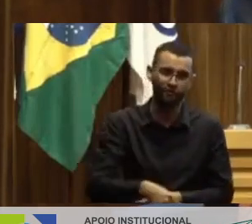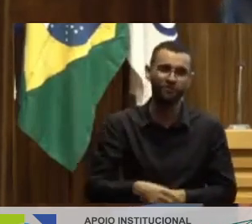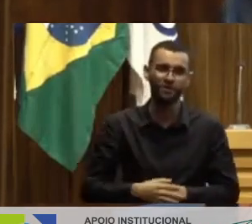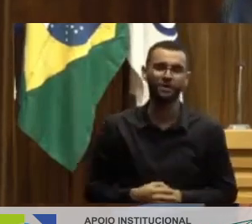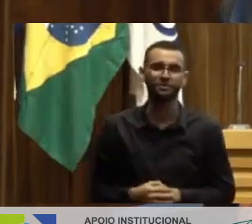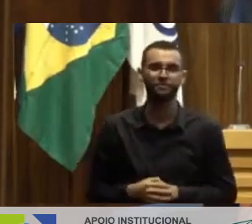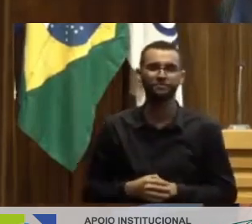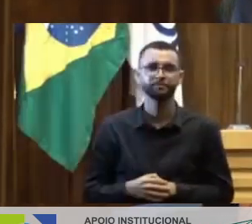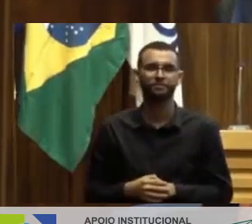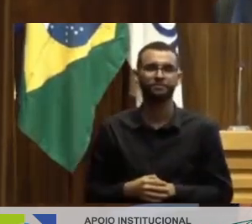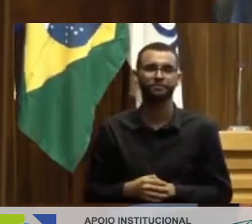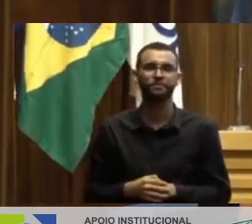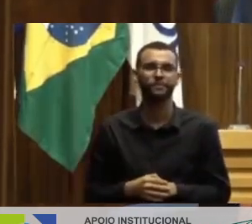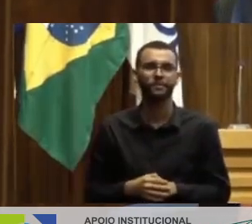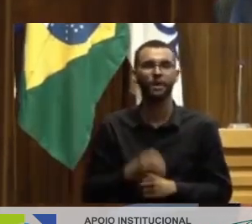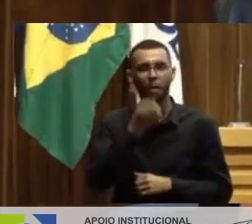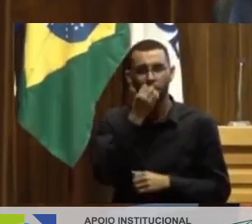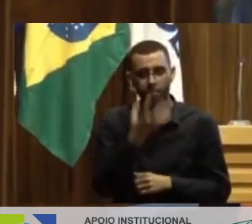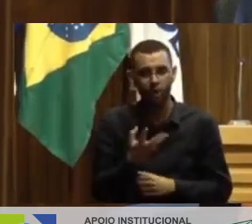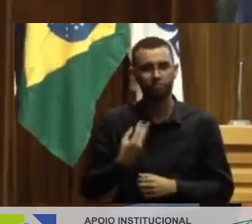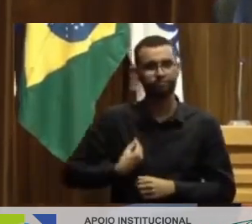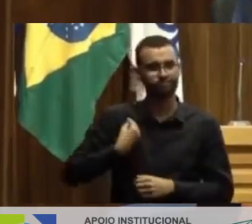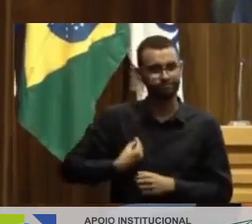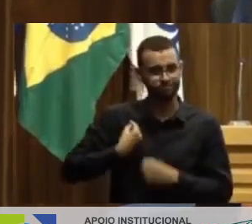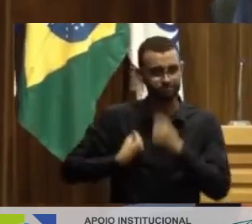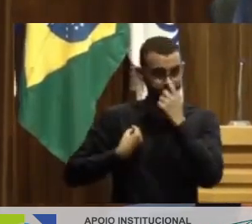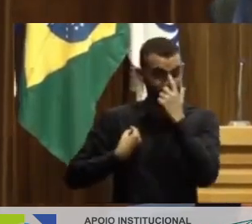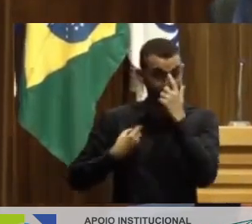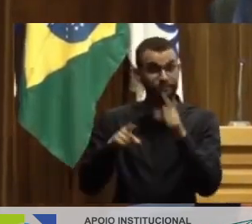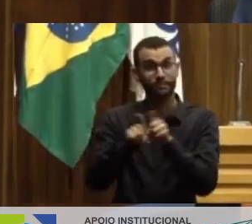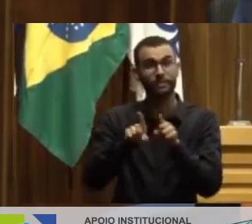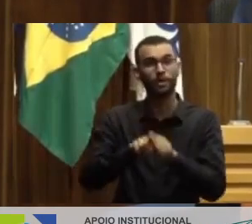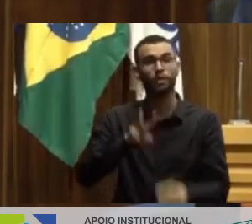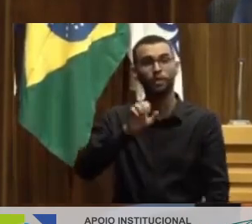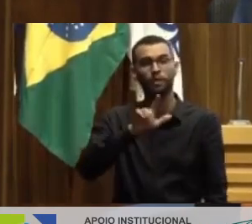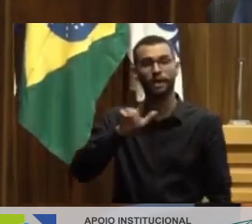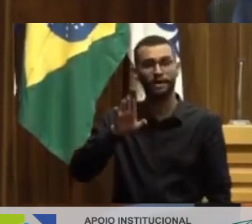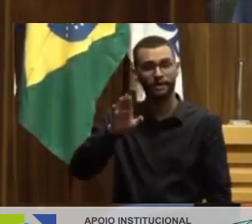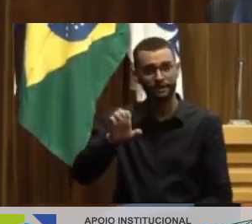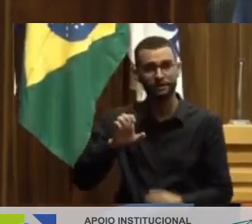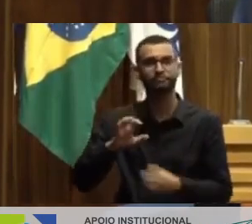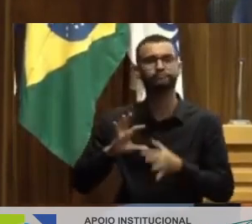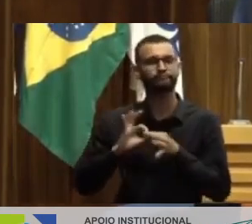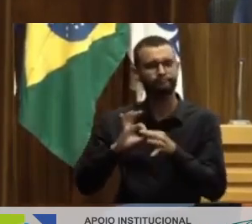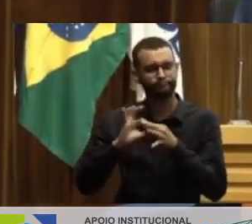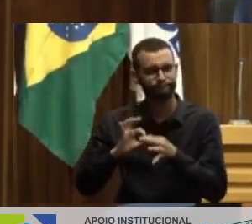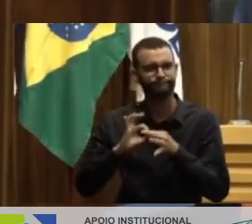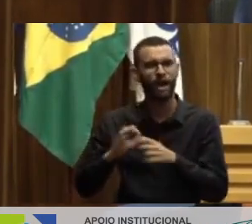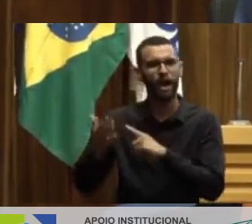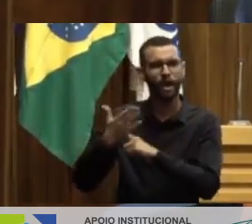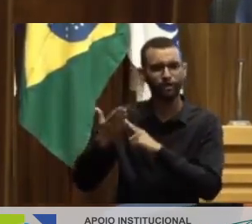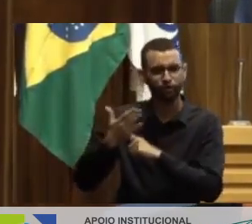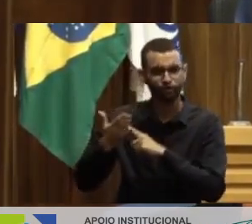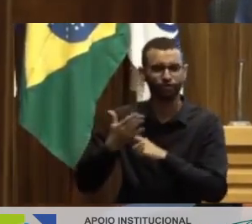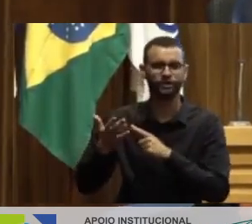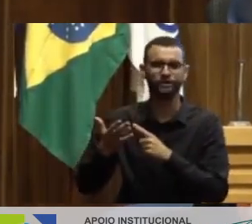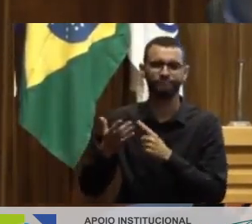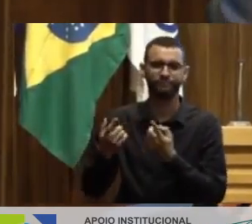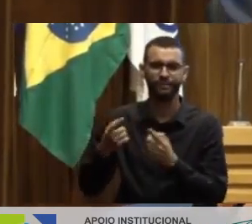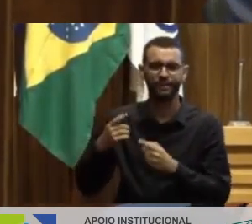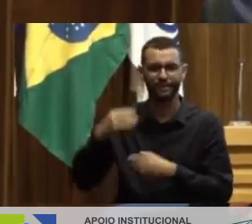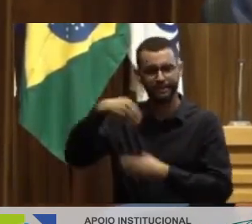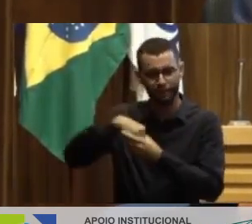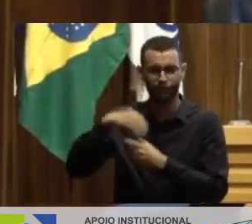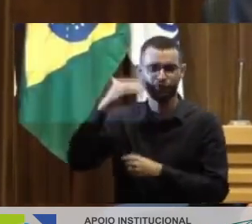Muito bom que você está aqui. O Wallace, que é um parceiraço aí, que tem ajudado muito com a experiência que ele teve estudando a Coreia. Saudar